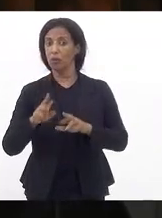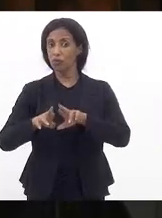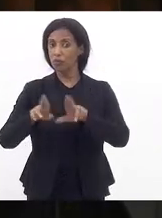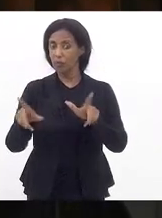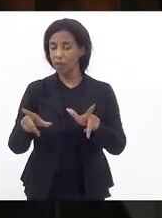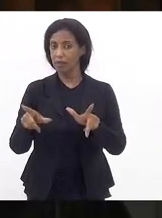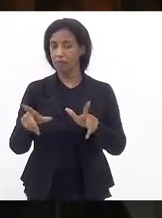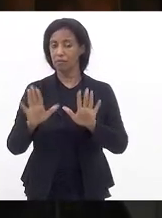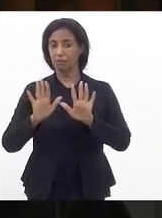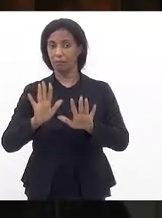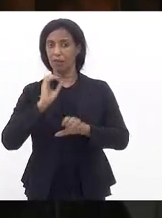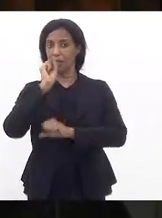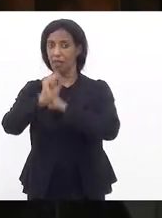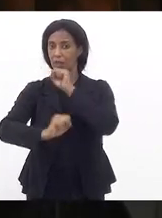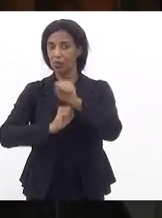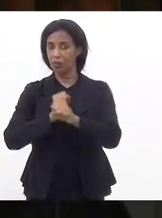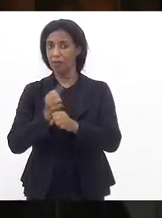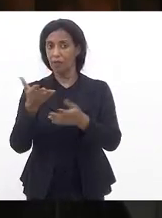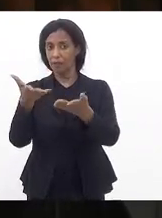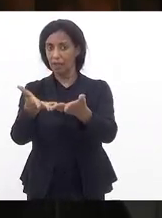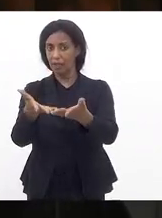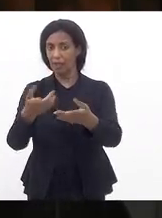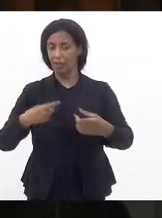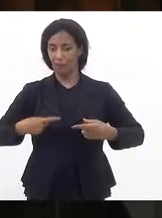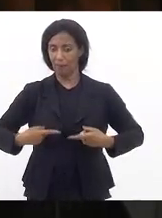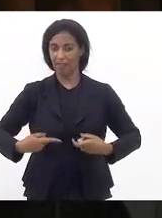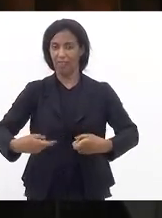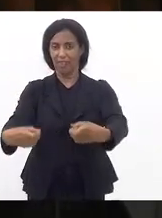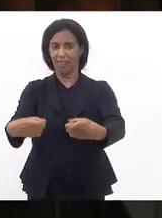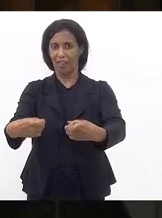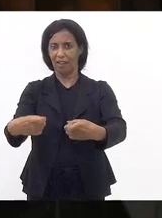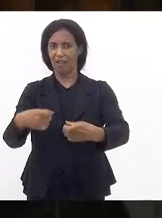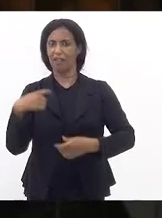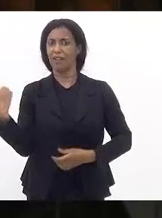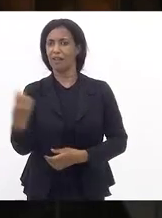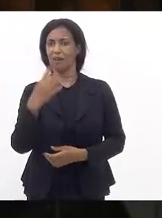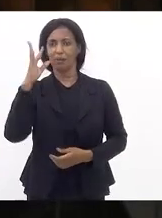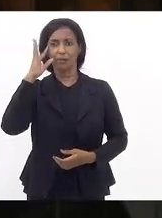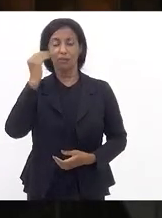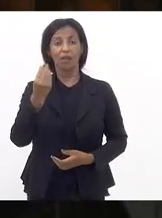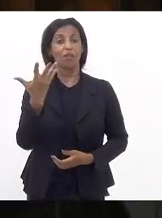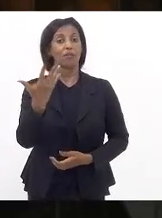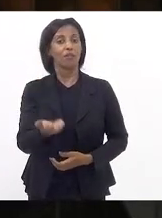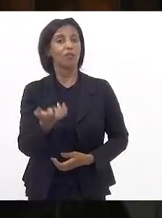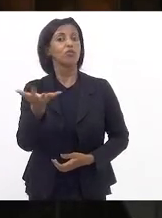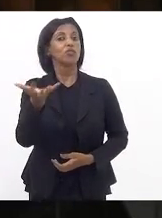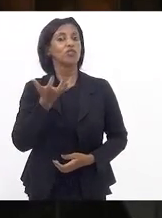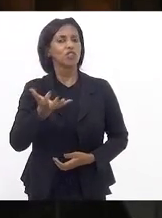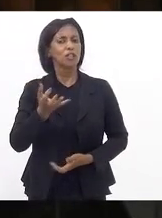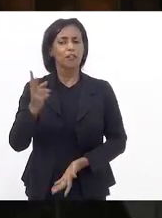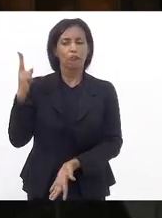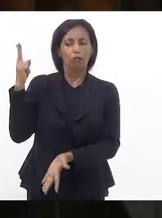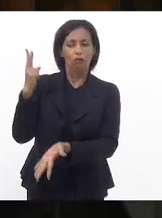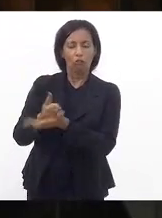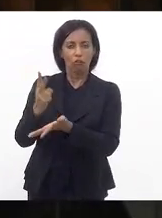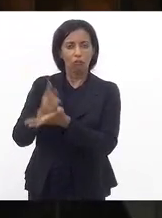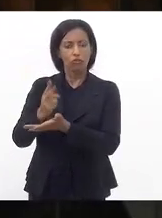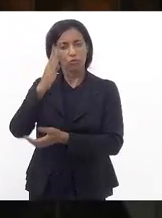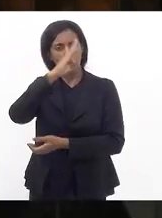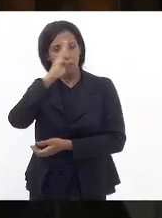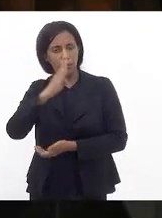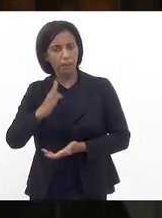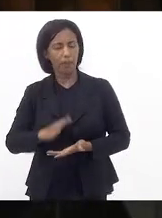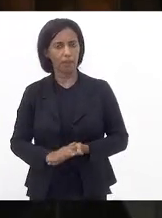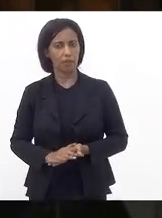diferente mas ano que vem é tá aí a guerra tá Aí cabe a nós decidir se nós vamos querer manter no nosso